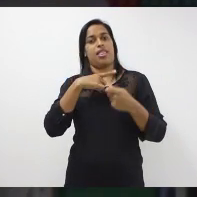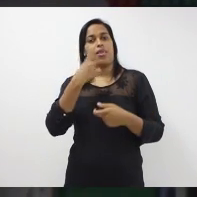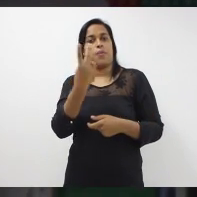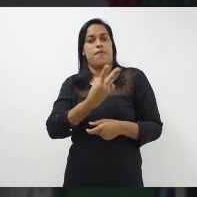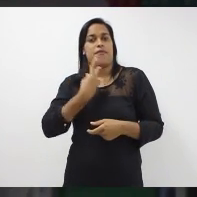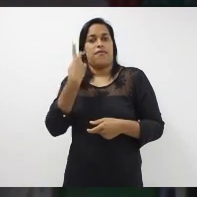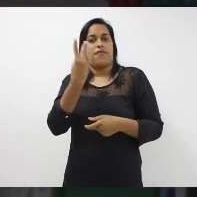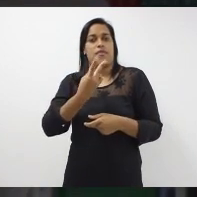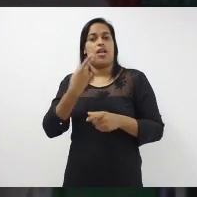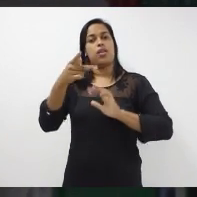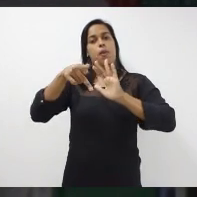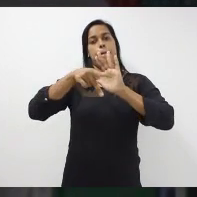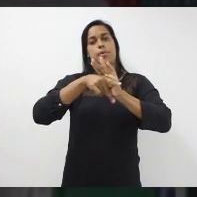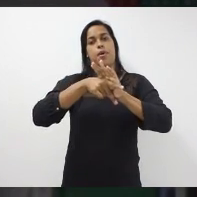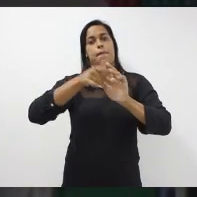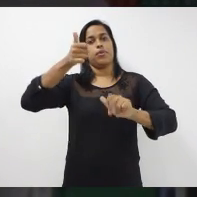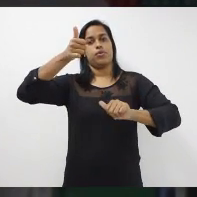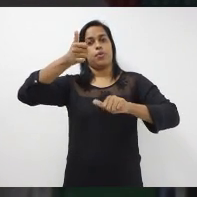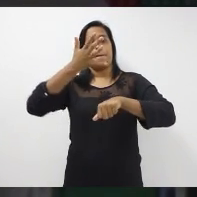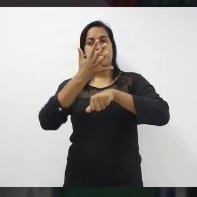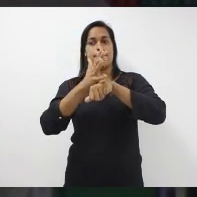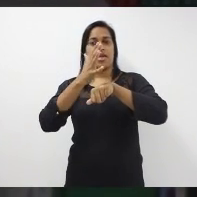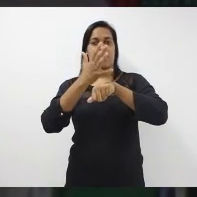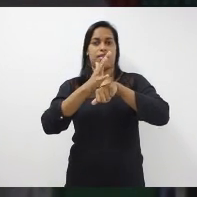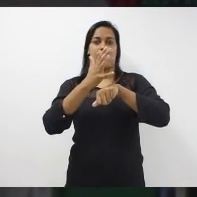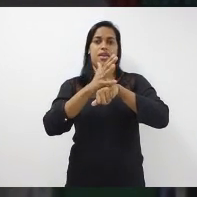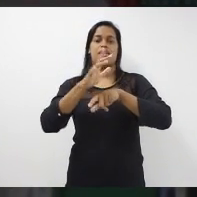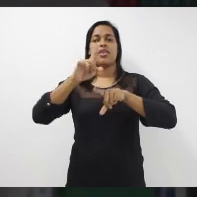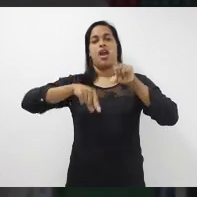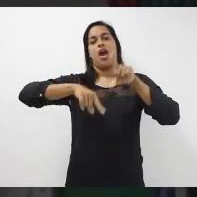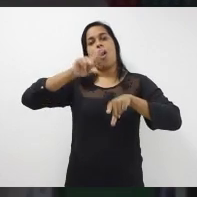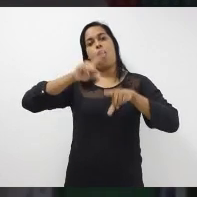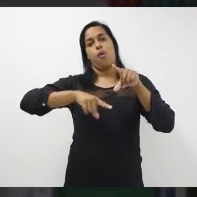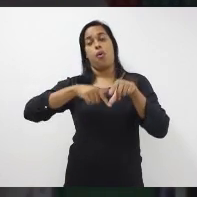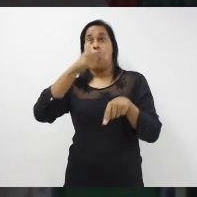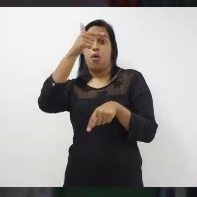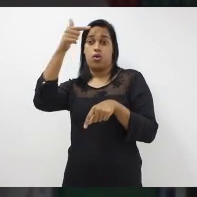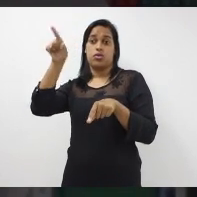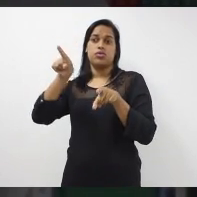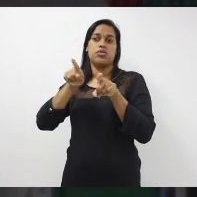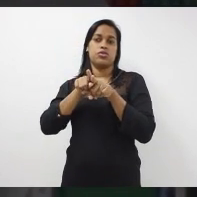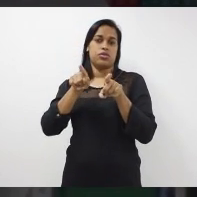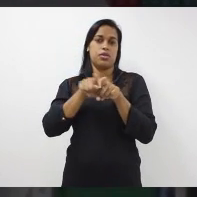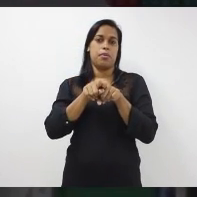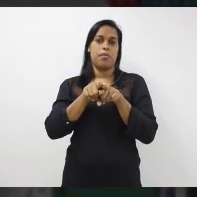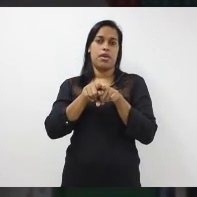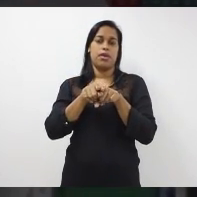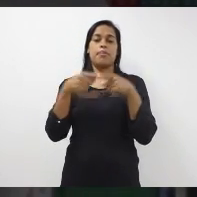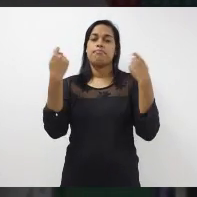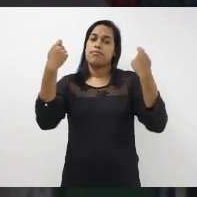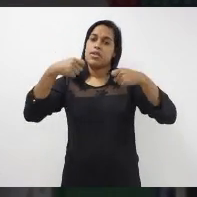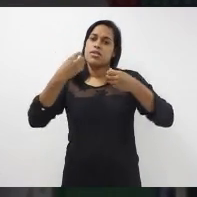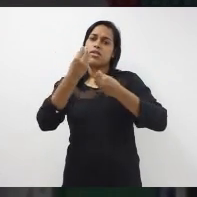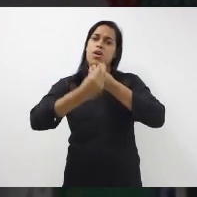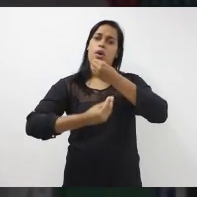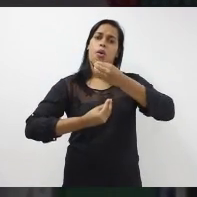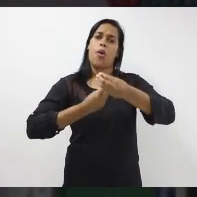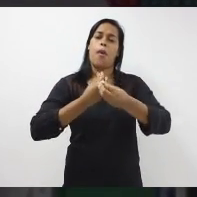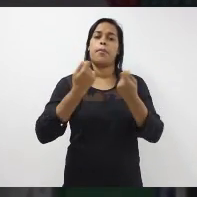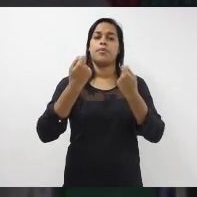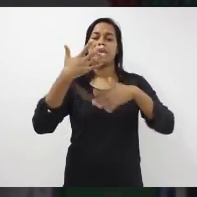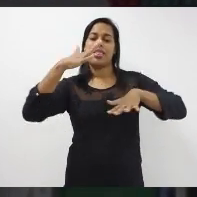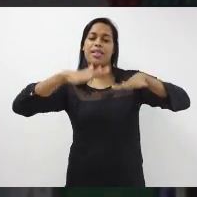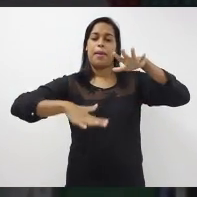de manutenção desse material. Por outro lado, ainda vão haver custos variáveis dependentes do processo de